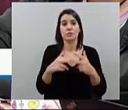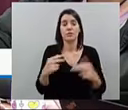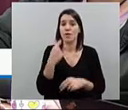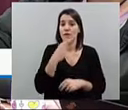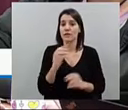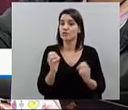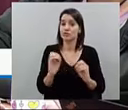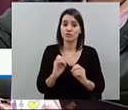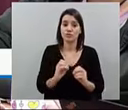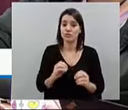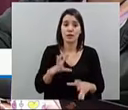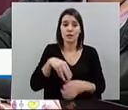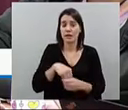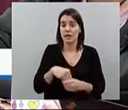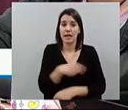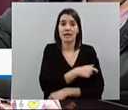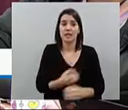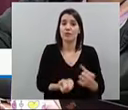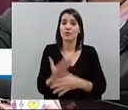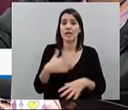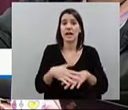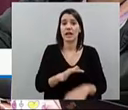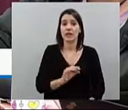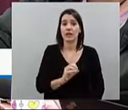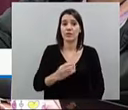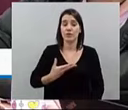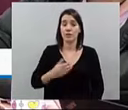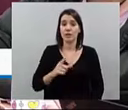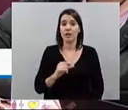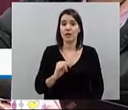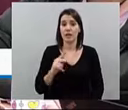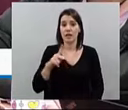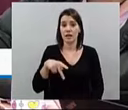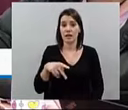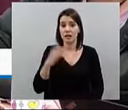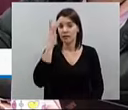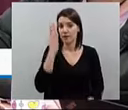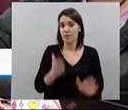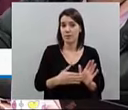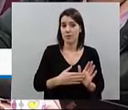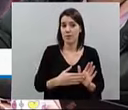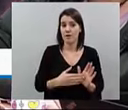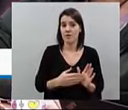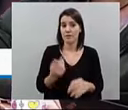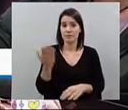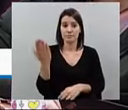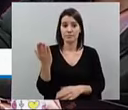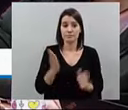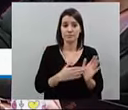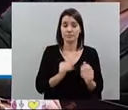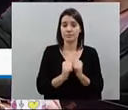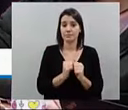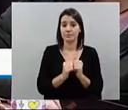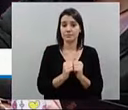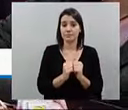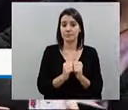entidades fundadoras da rede Foodlink e isso prova-se muito facilmente porque temos a prova dos documentos em que mostra